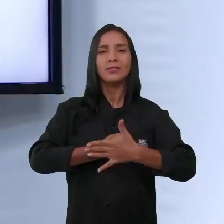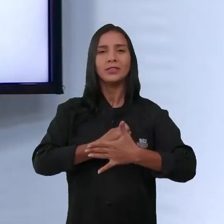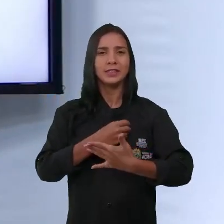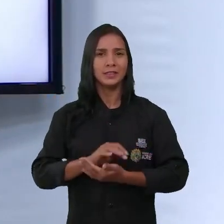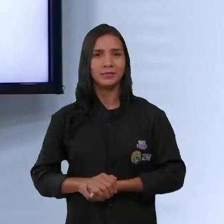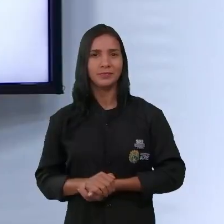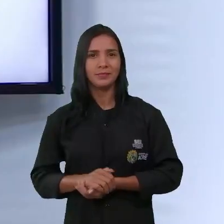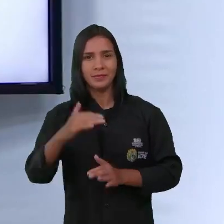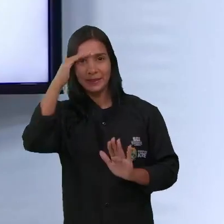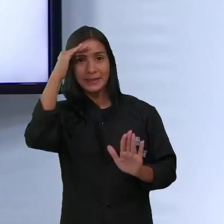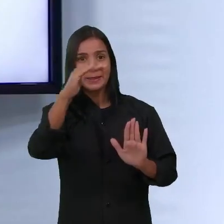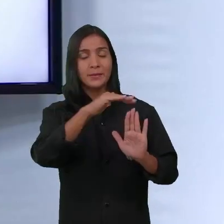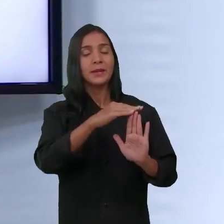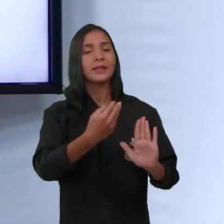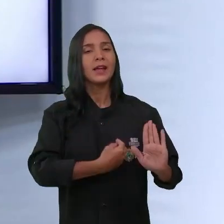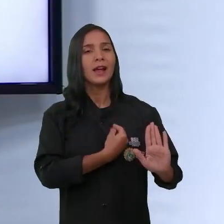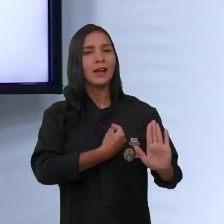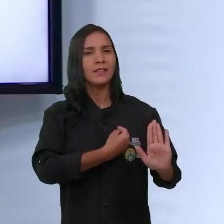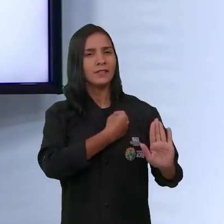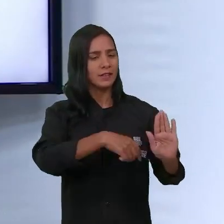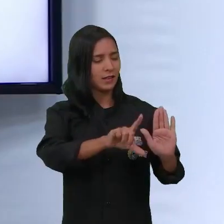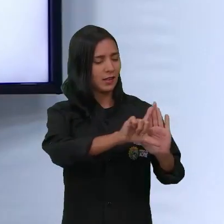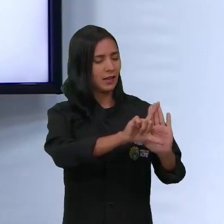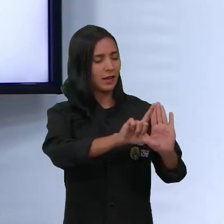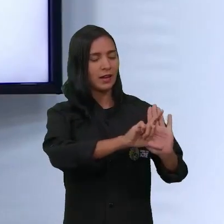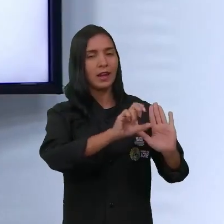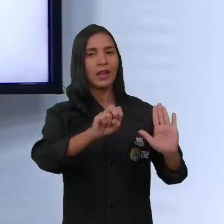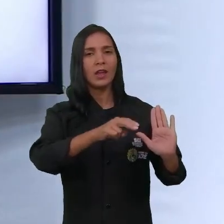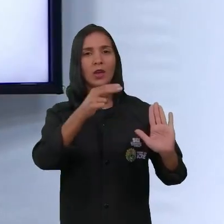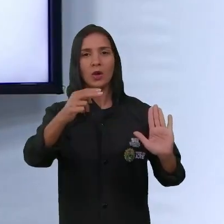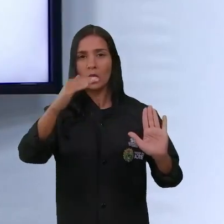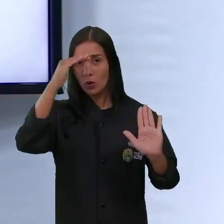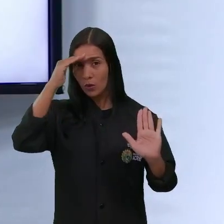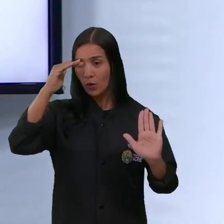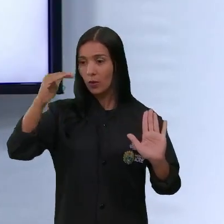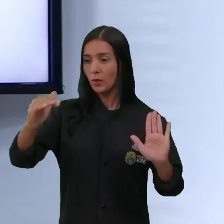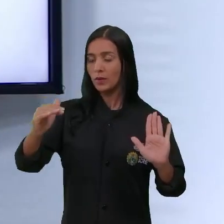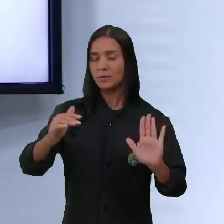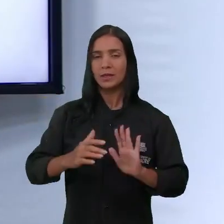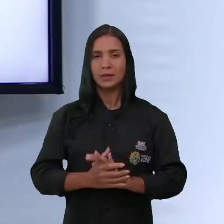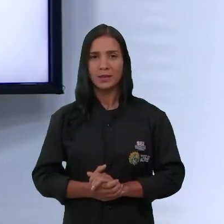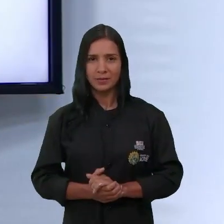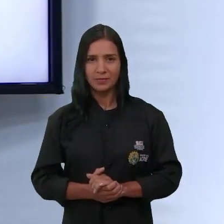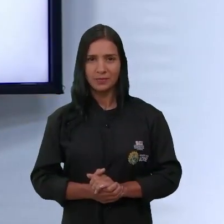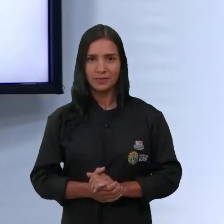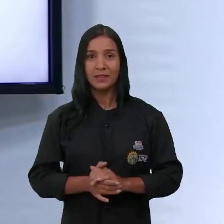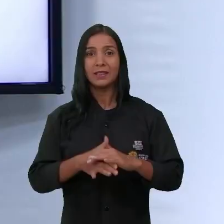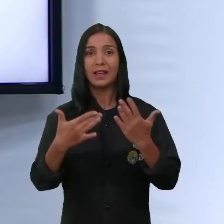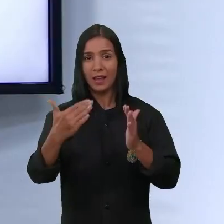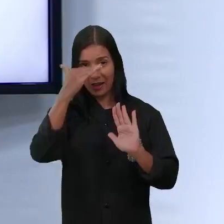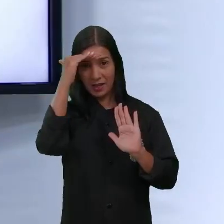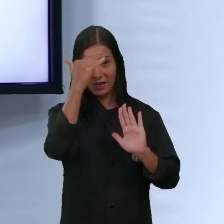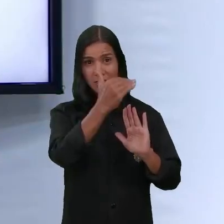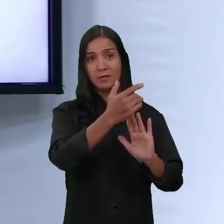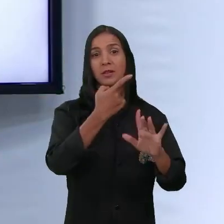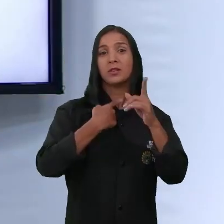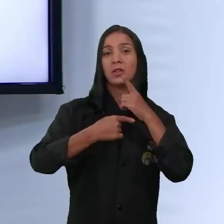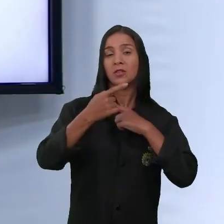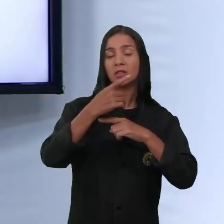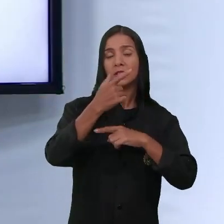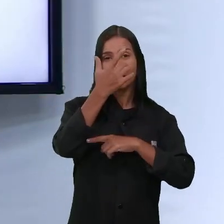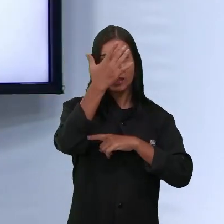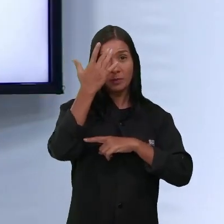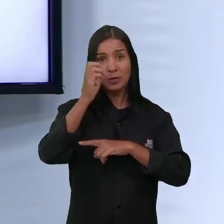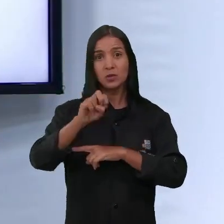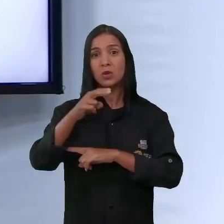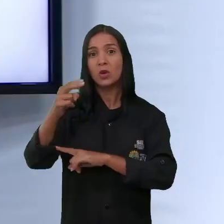aquilo que está normatizado? Cumprir ou não cumprir com a vontade do paciente.